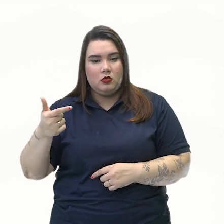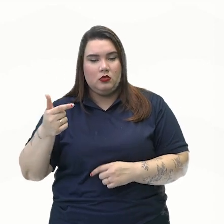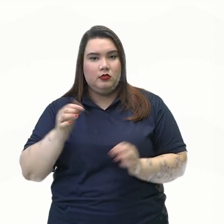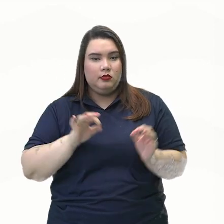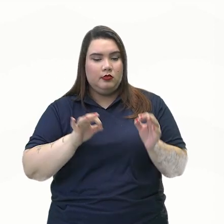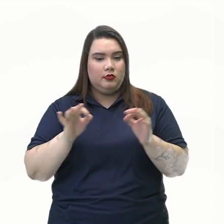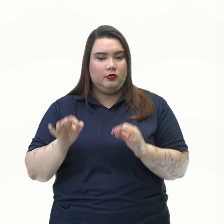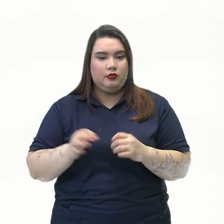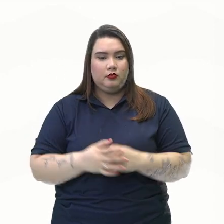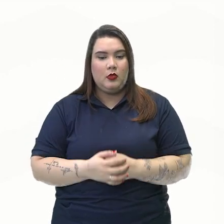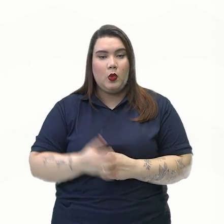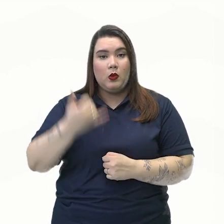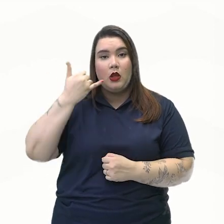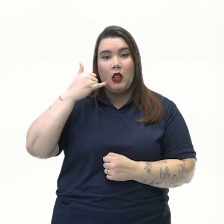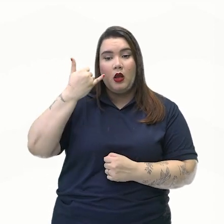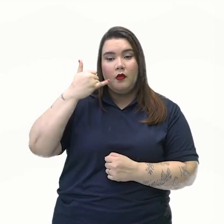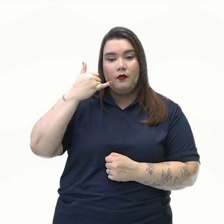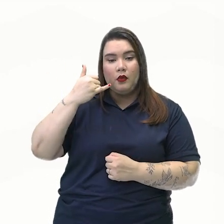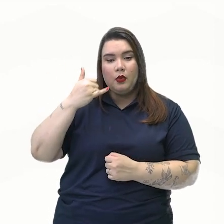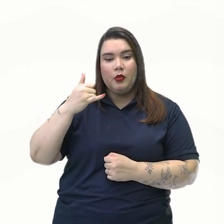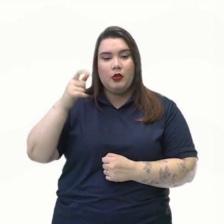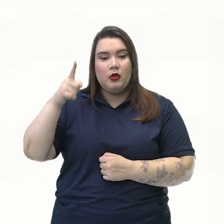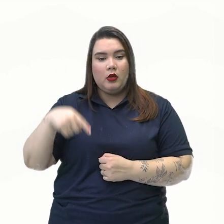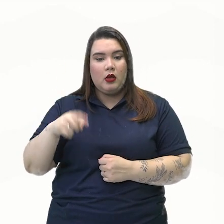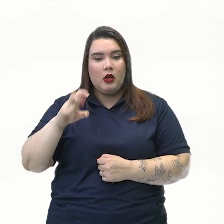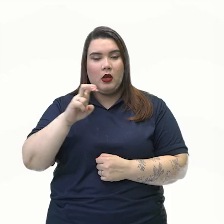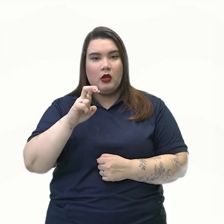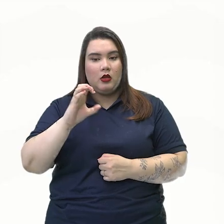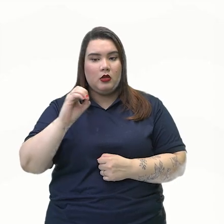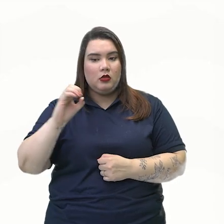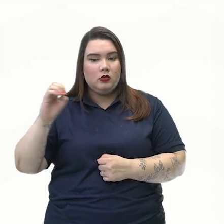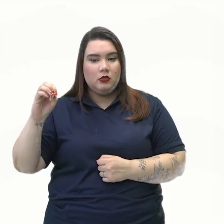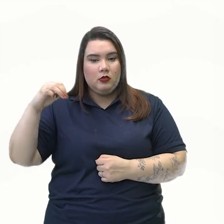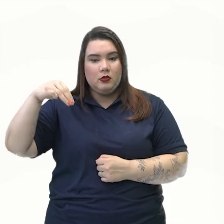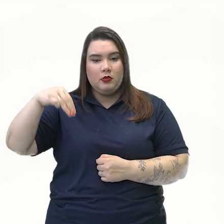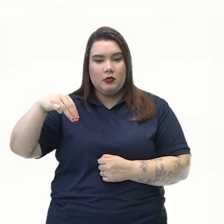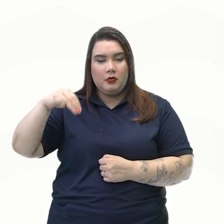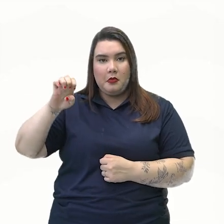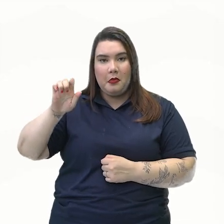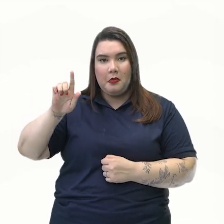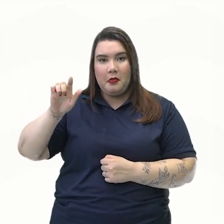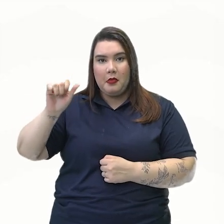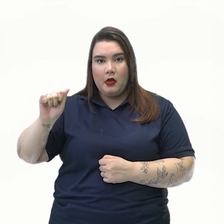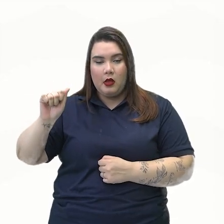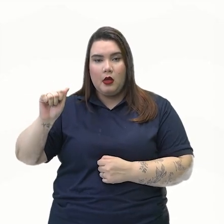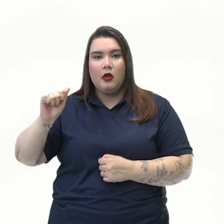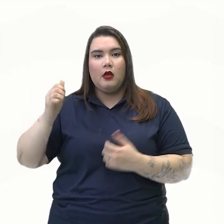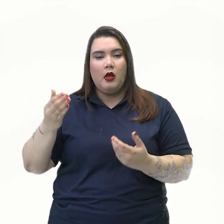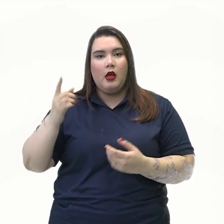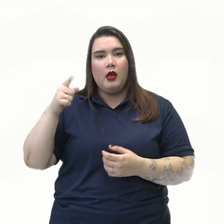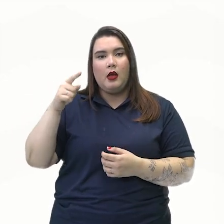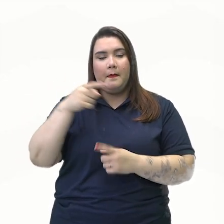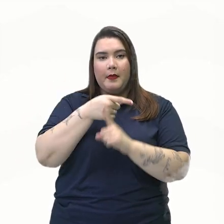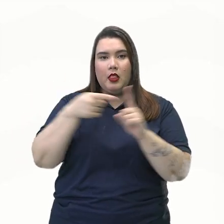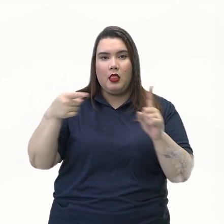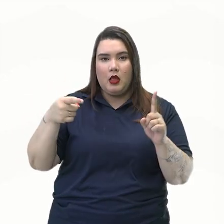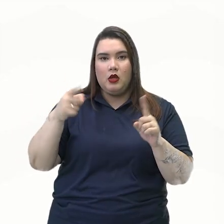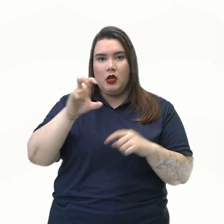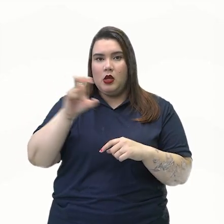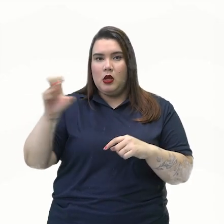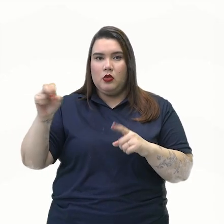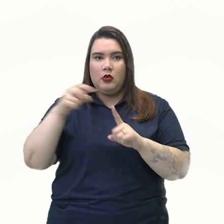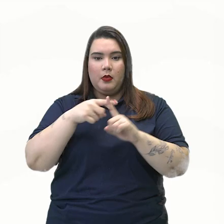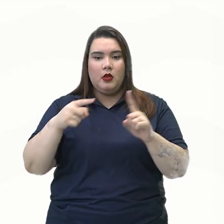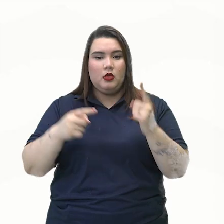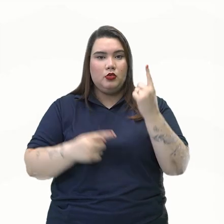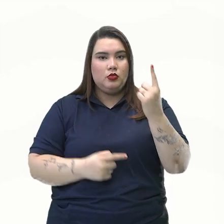Olha só, a telefonia móvel é meio giga, né? Porque aqui é 500 mega. 500 mega é a metade de 1 giga, né?